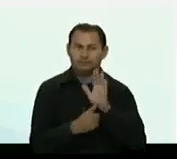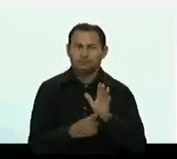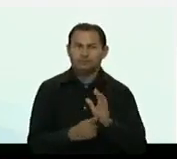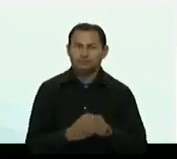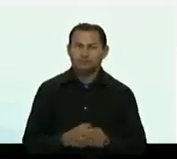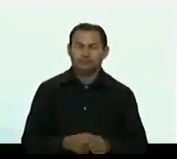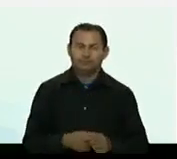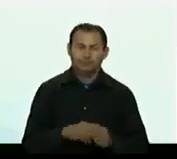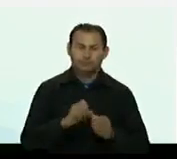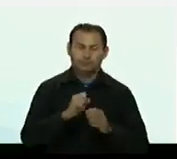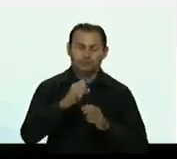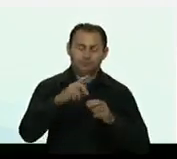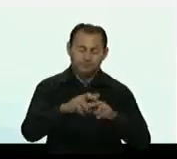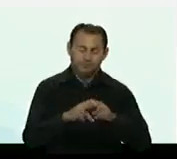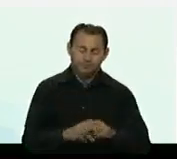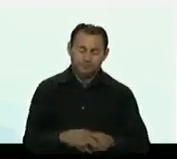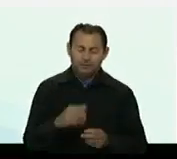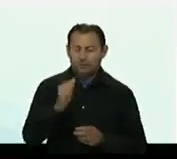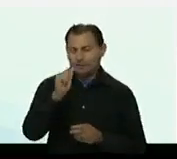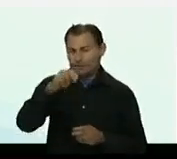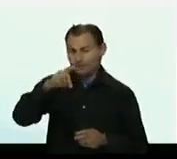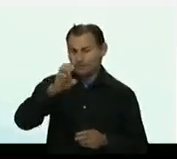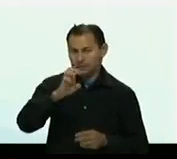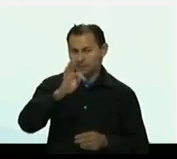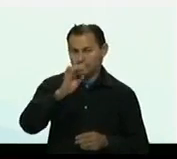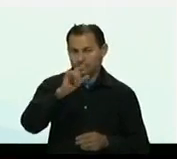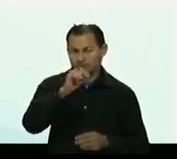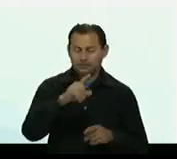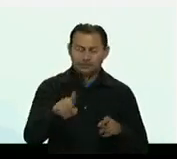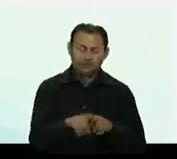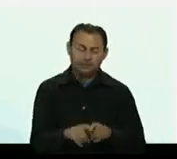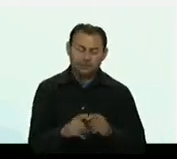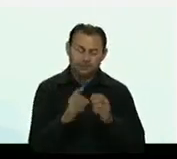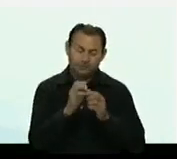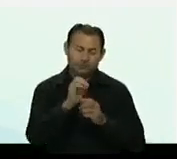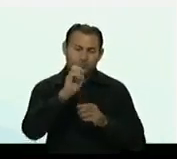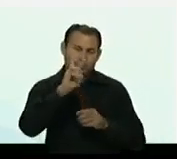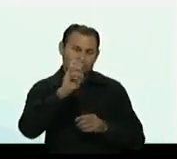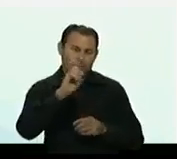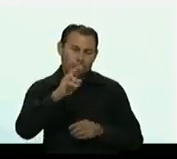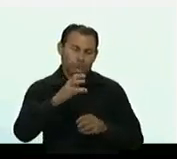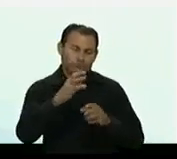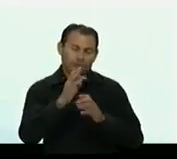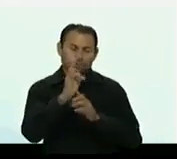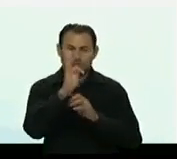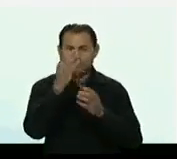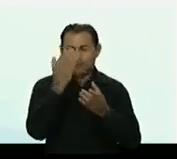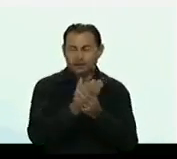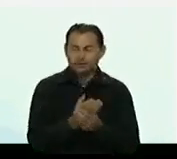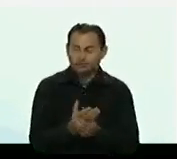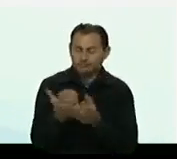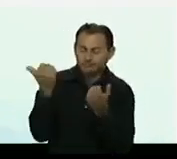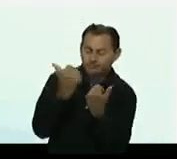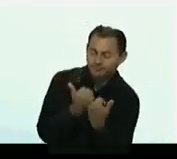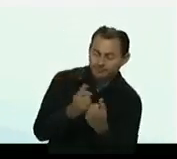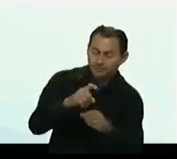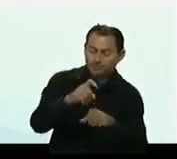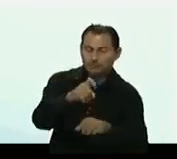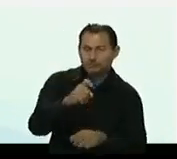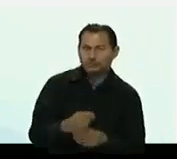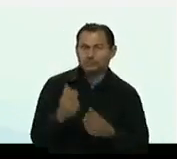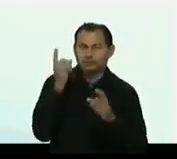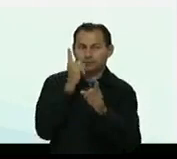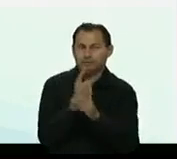representam a situação, a da Andetaxi e a Voo de Táxi. Substituindo o x aqui no lugar, vamos encontrar